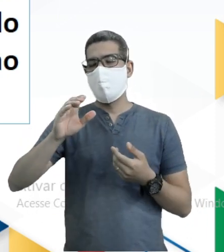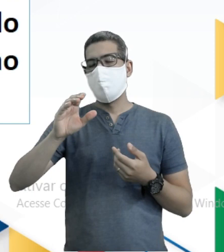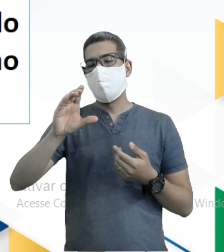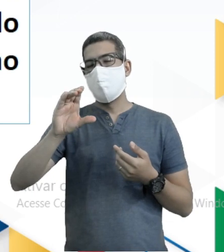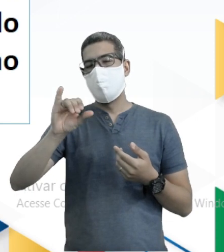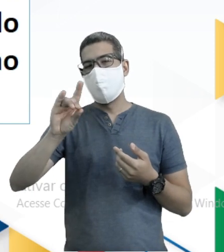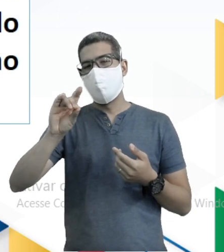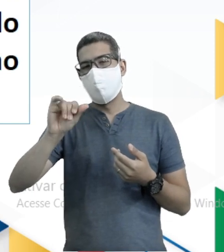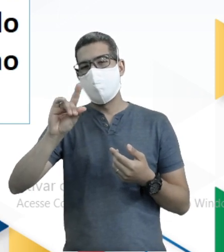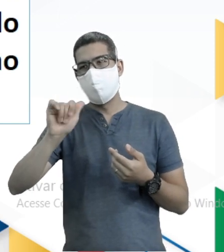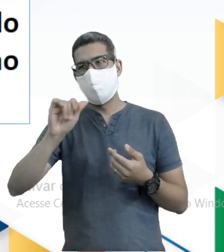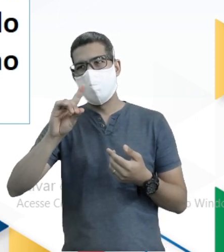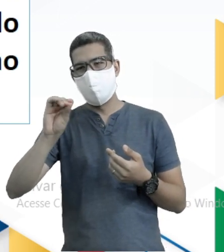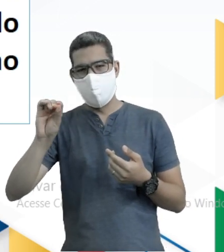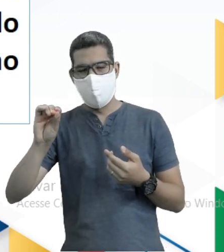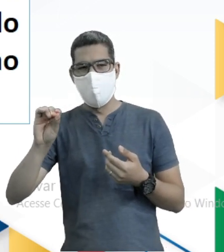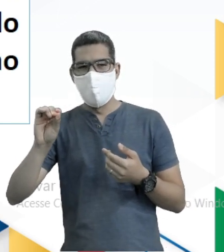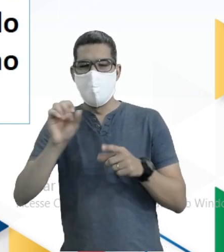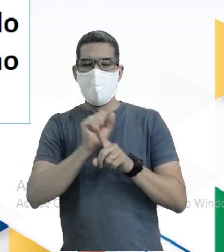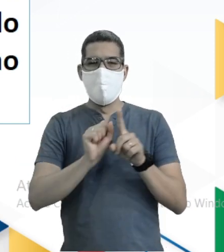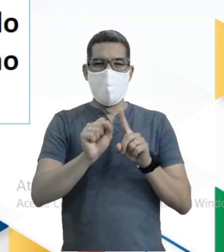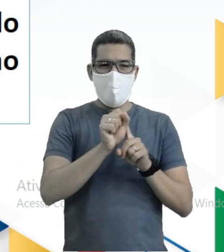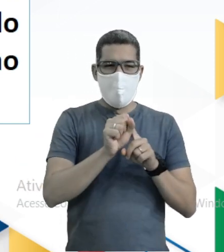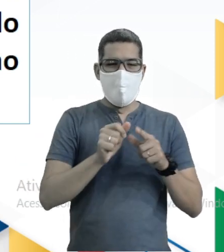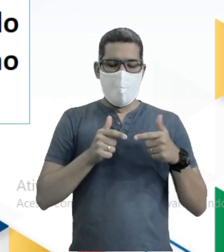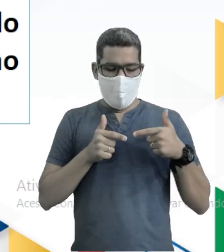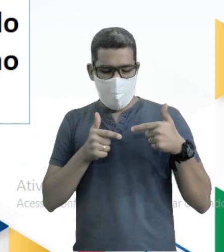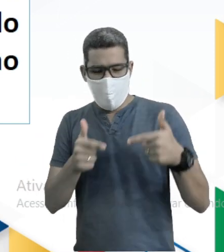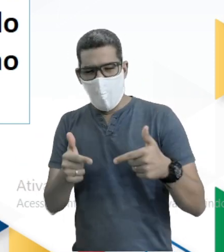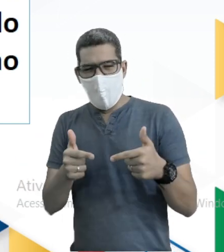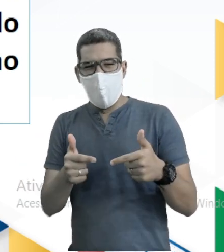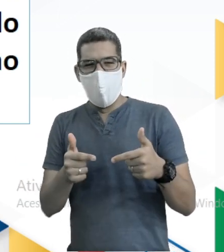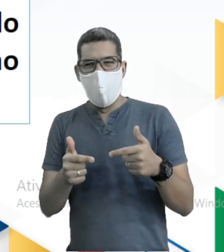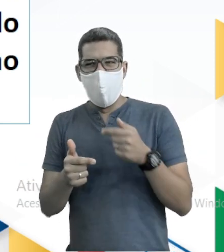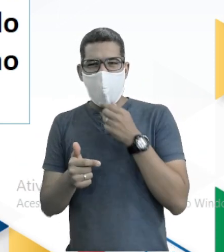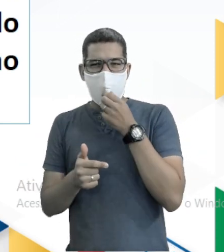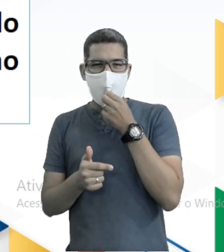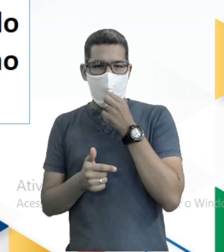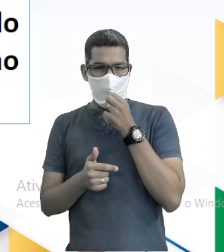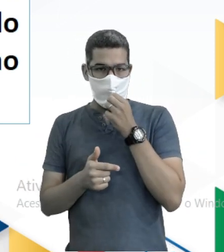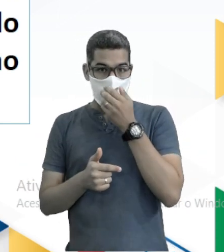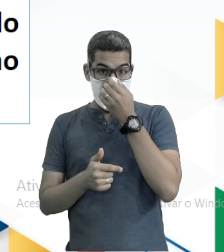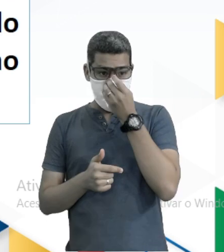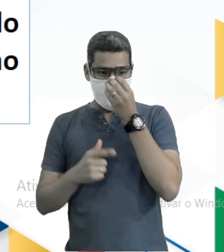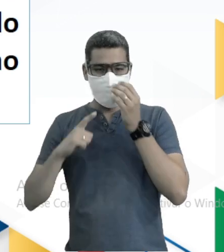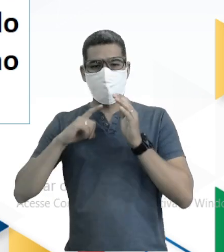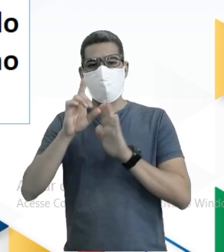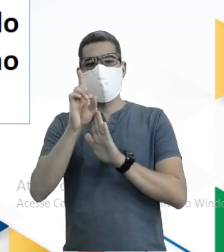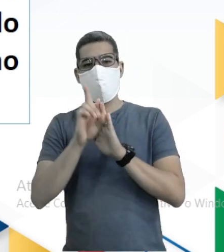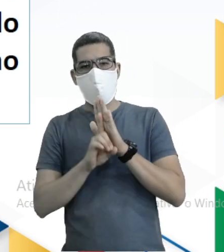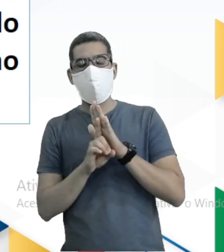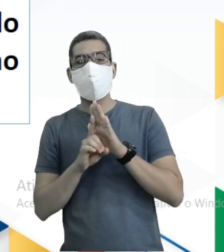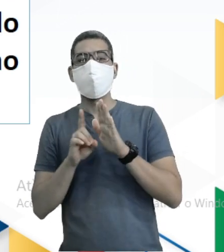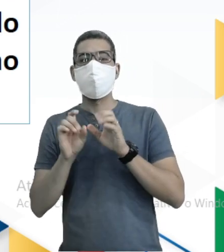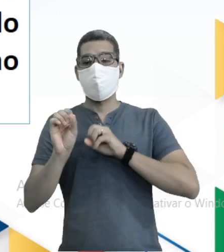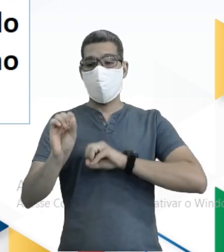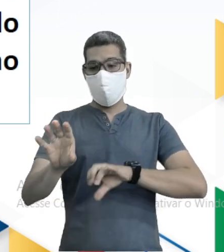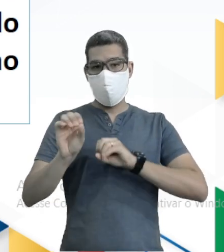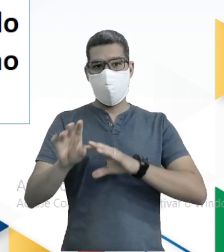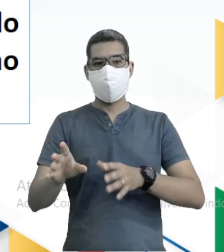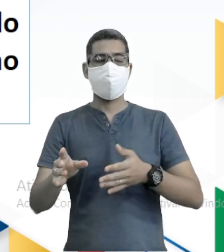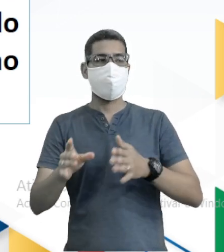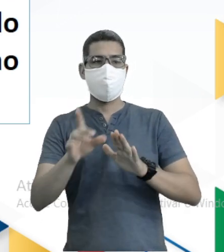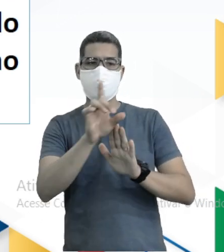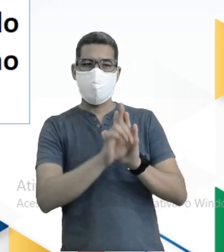sociedade, reivindicar. Certo? E quais são eles? Nós temos embaixo o direito à educação, o direito